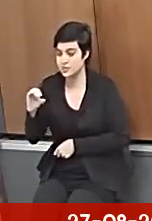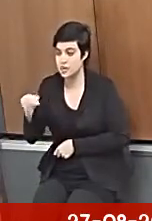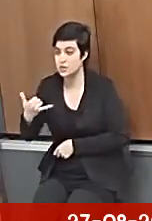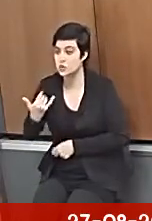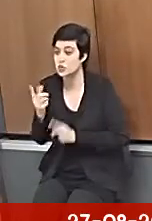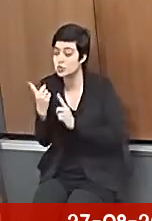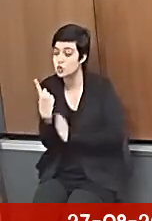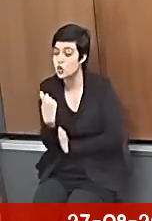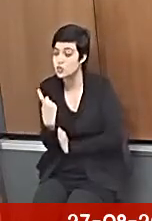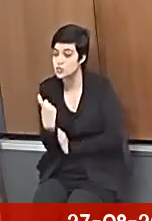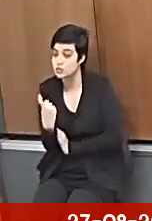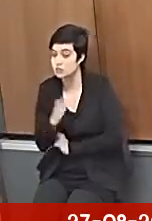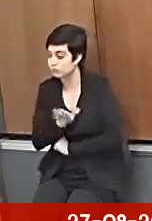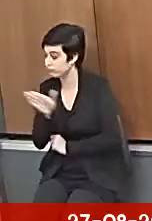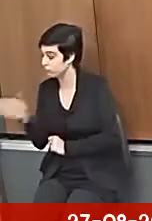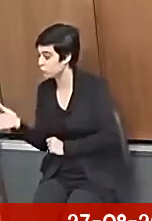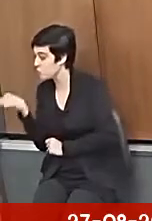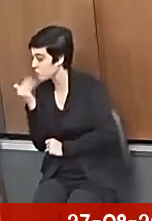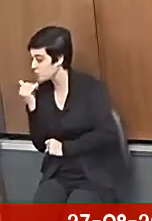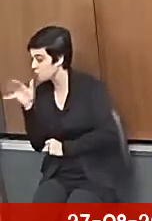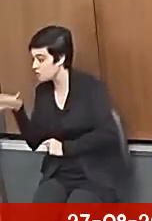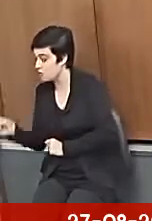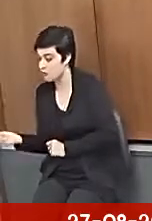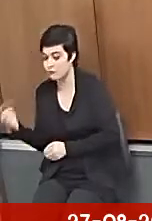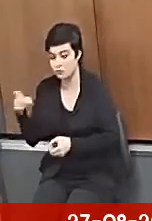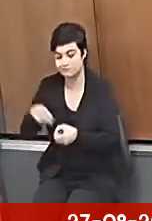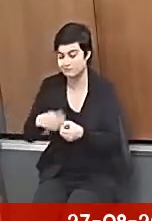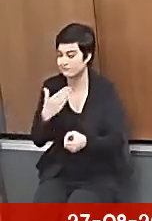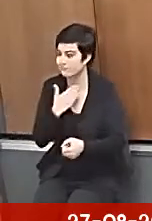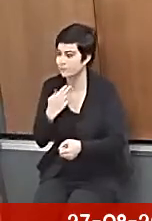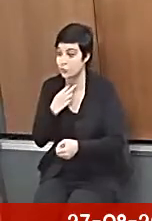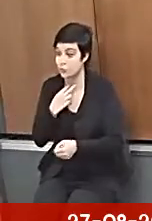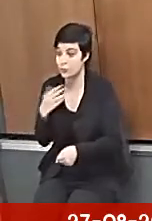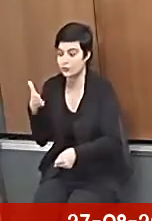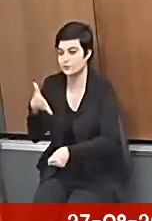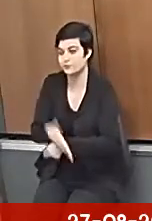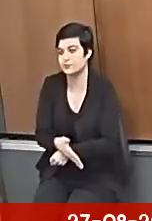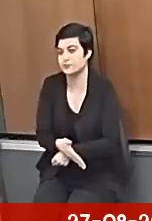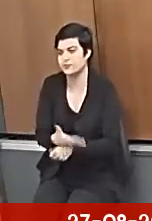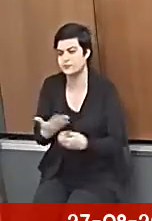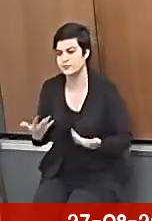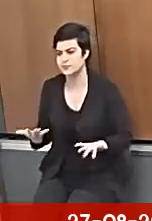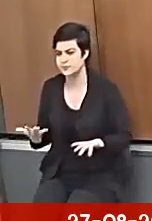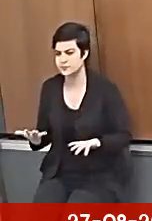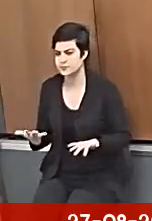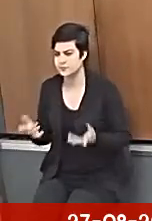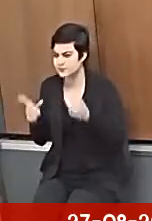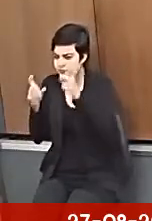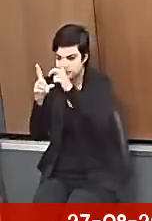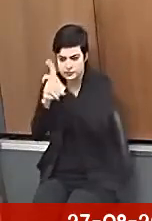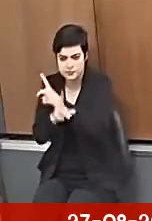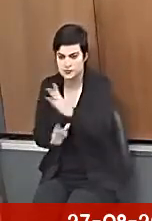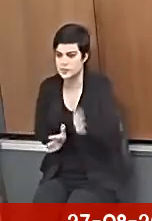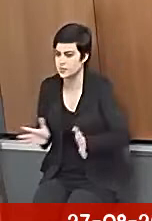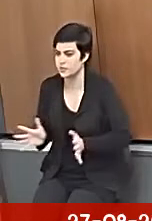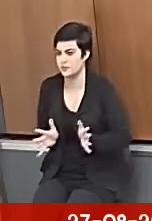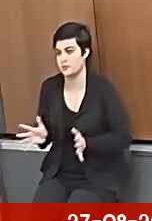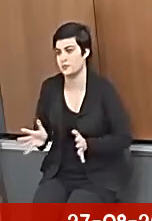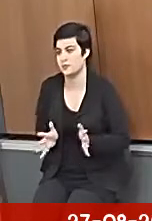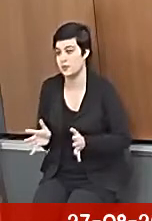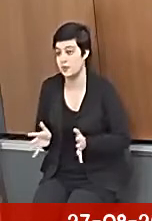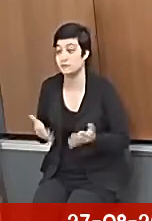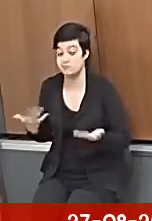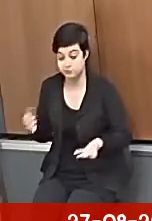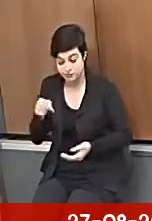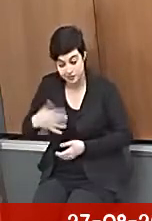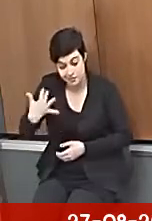e esperando só porque eu fui buscar um espeto um refrigerante eu não posso voltar é péssima a sensibilidade do mineirão e olha que é